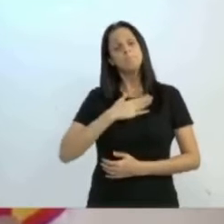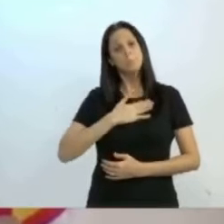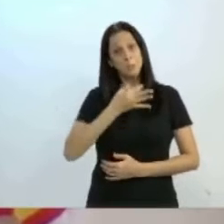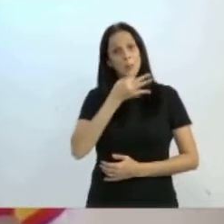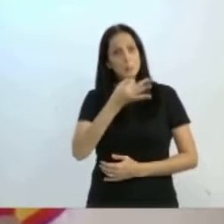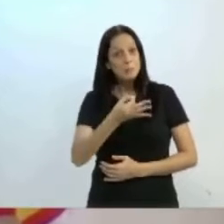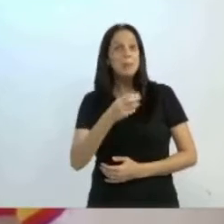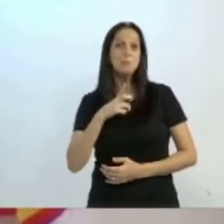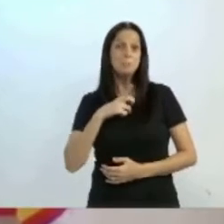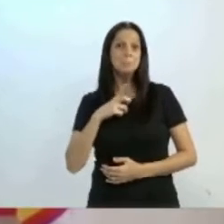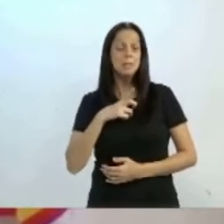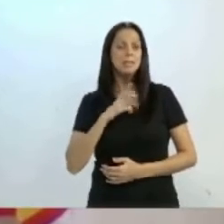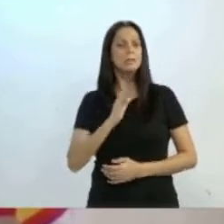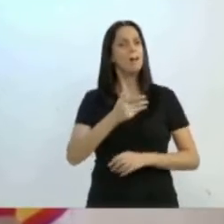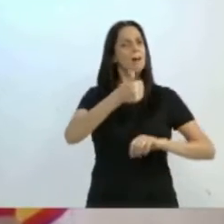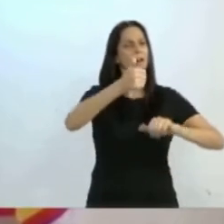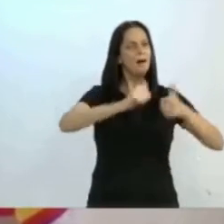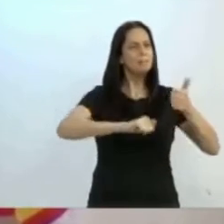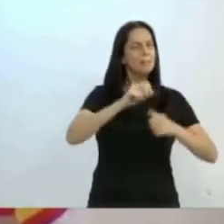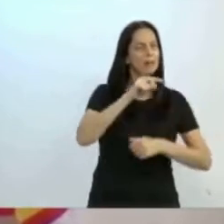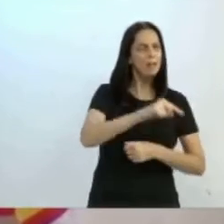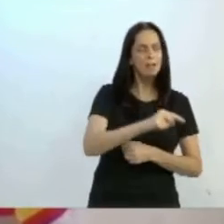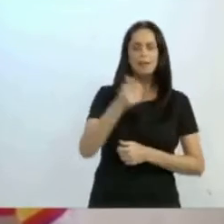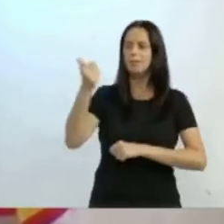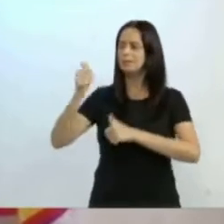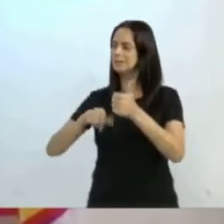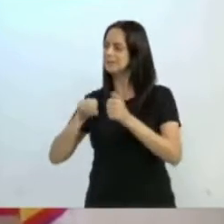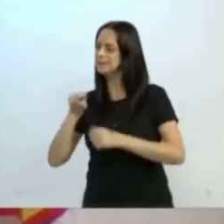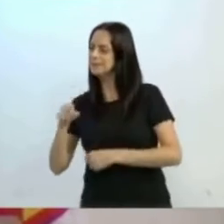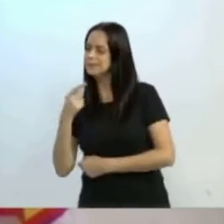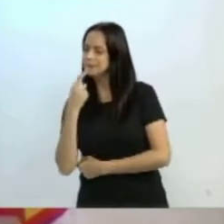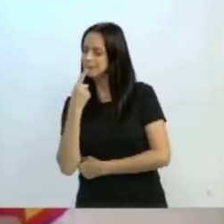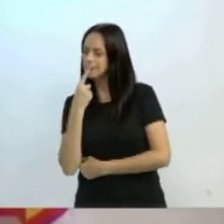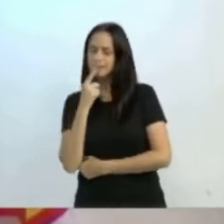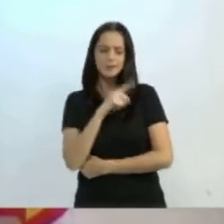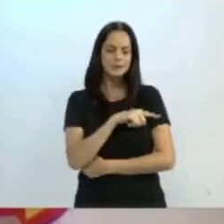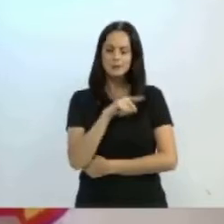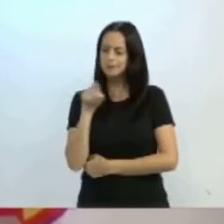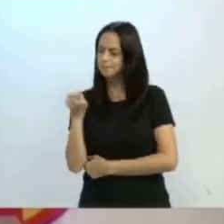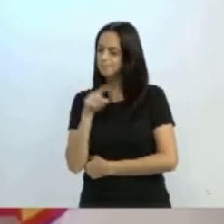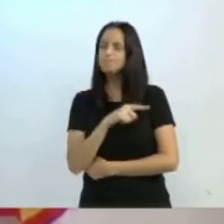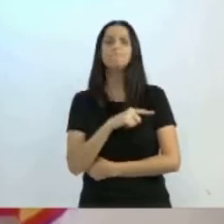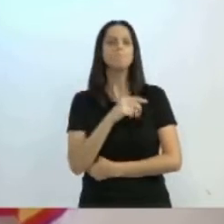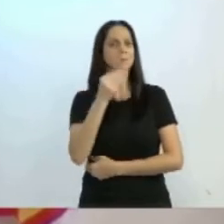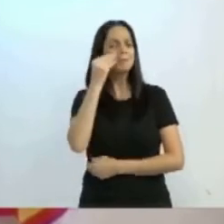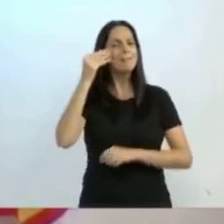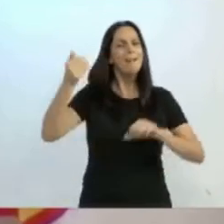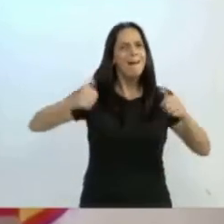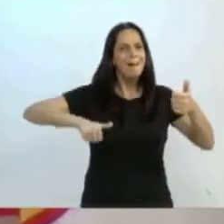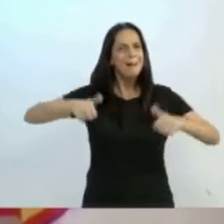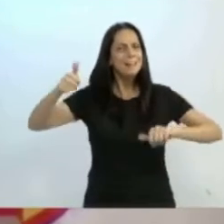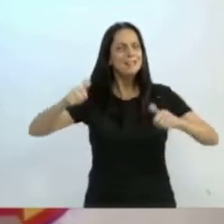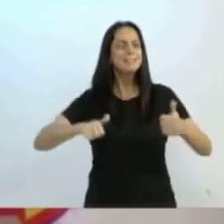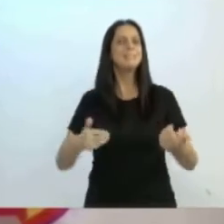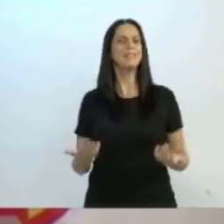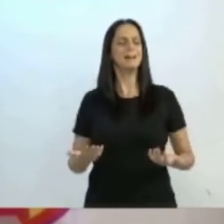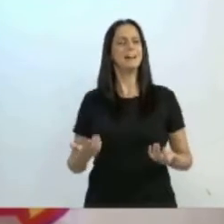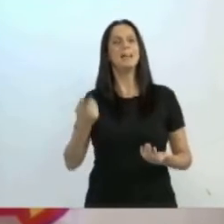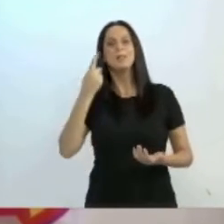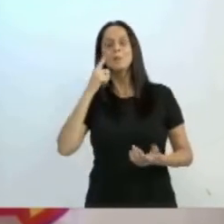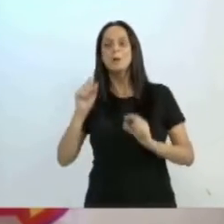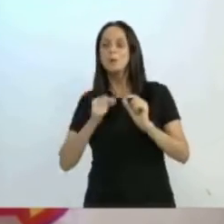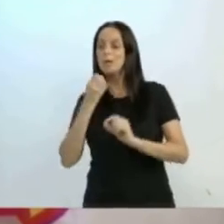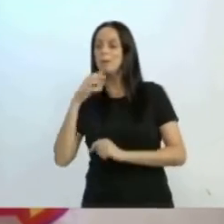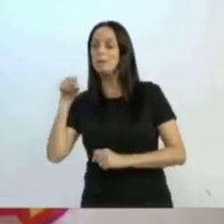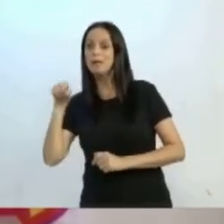às ideias de ambos e e tento achar sempre o meio termo e aqui quando eu falo meio-termo não ficar em cima do muro mas tem que